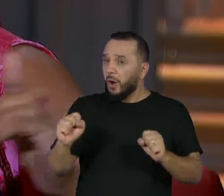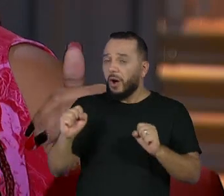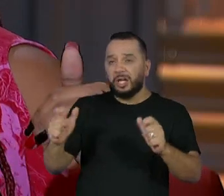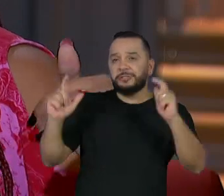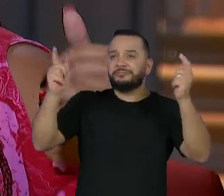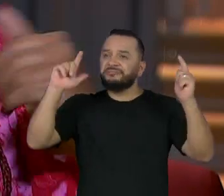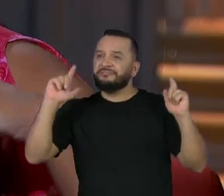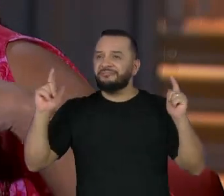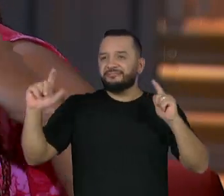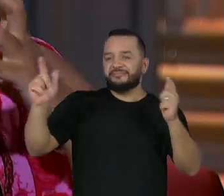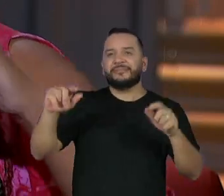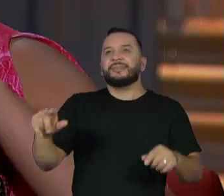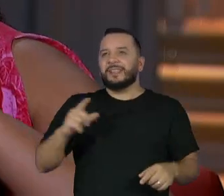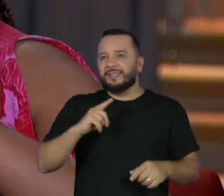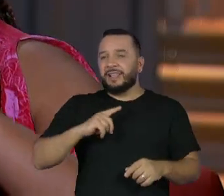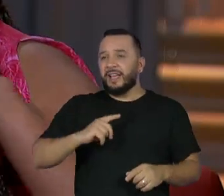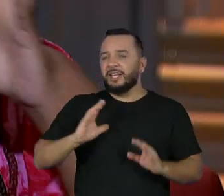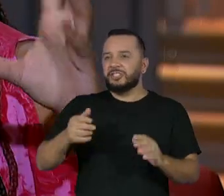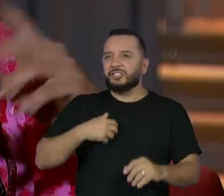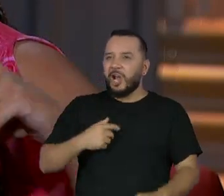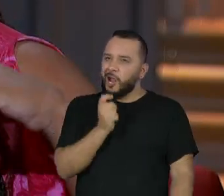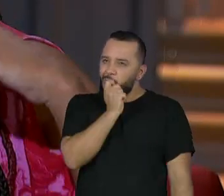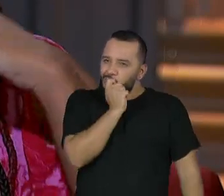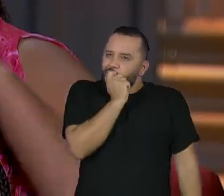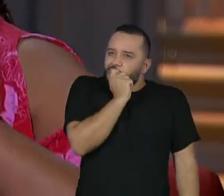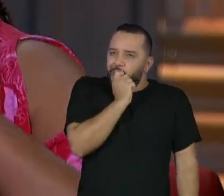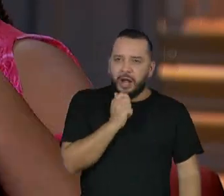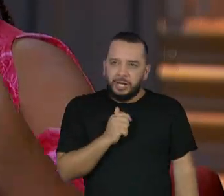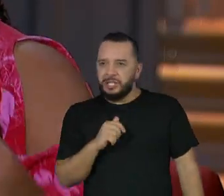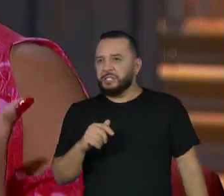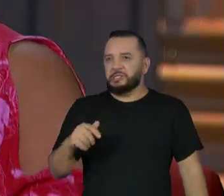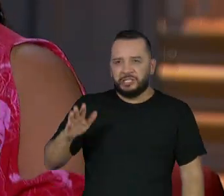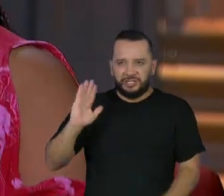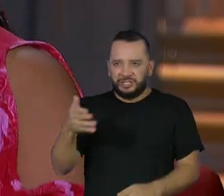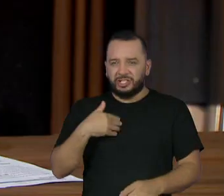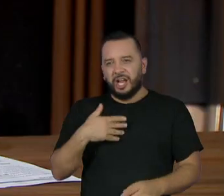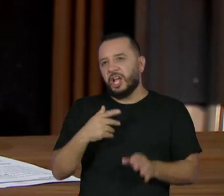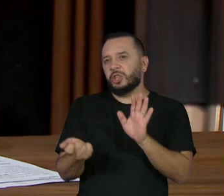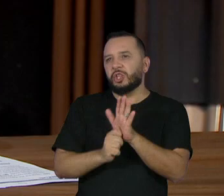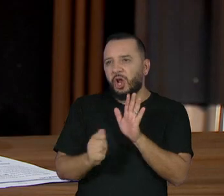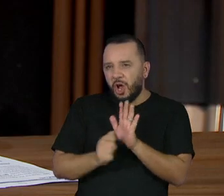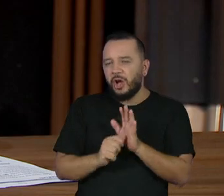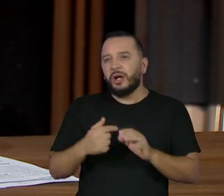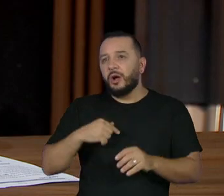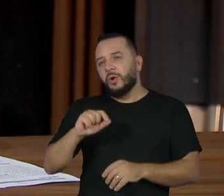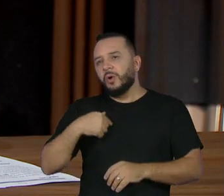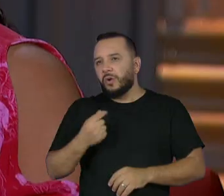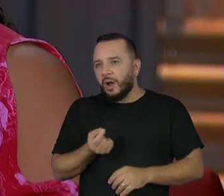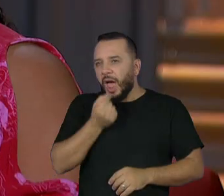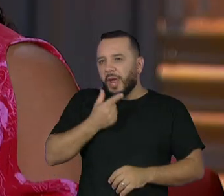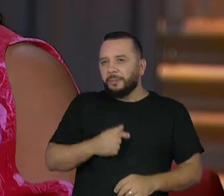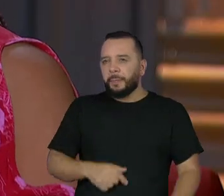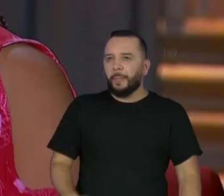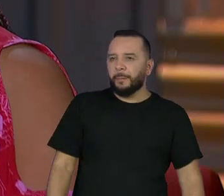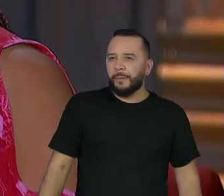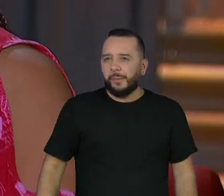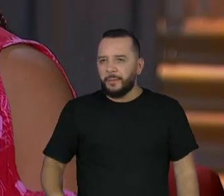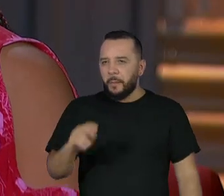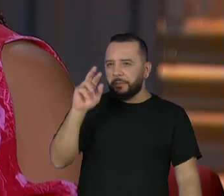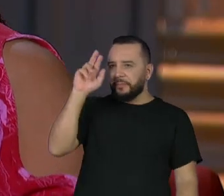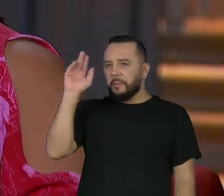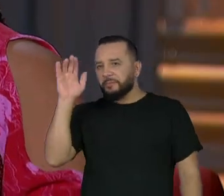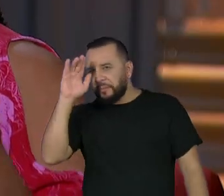série de raves, né, que os caras ficam dias e dias à base de drogas sintéticas e não acontece nada.